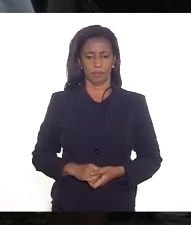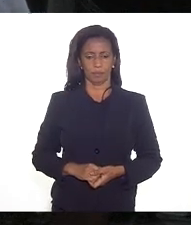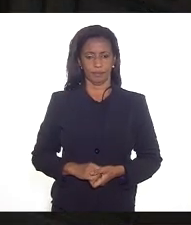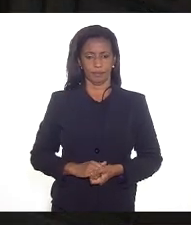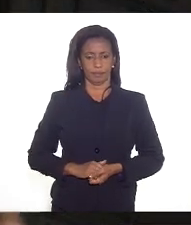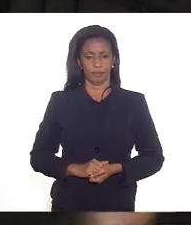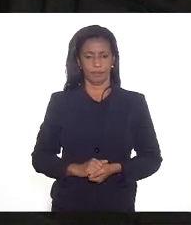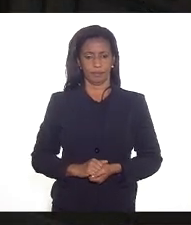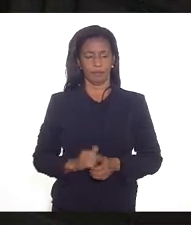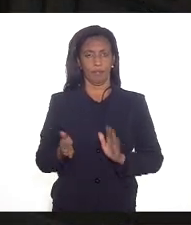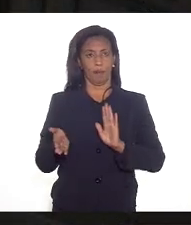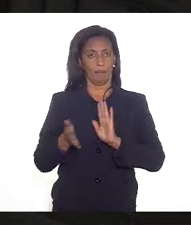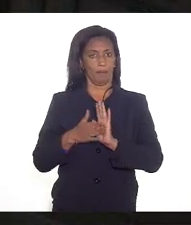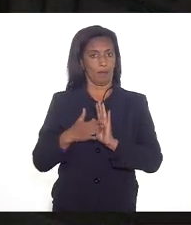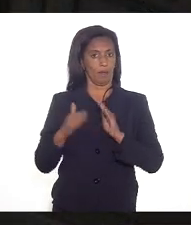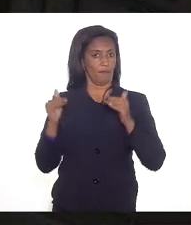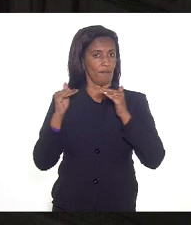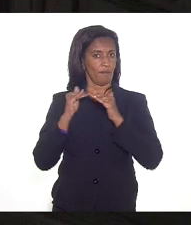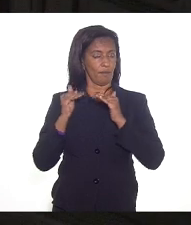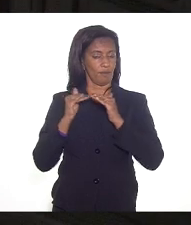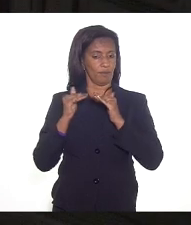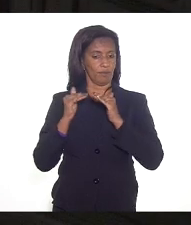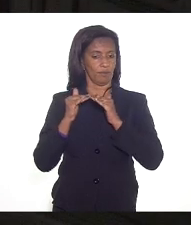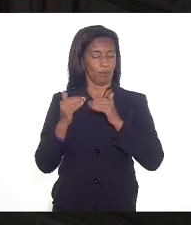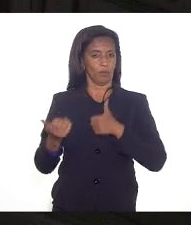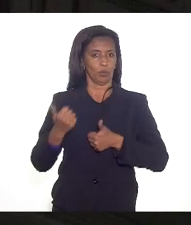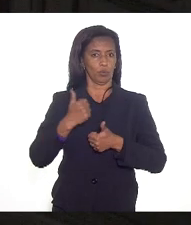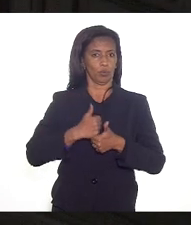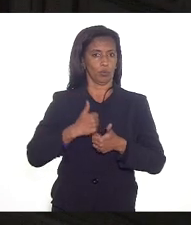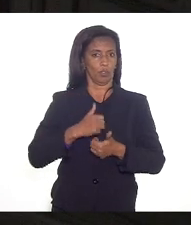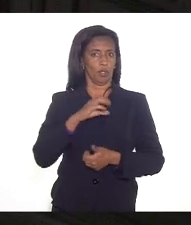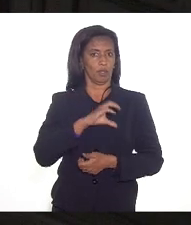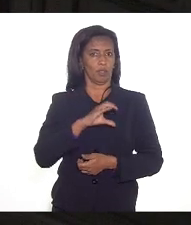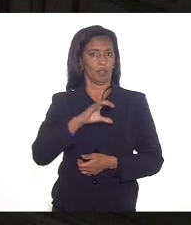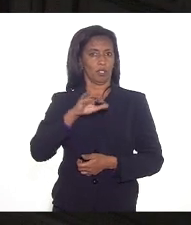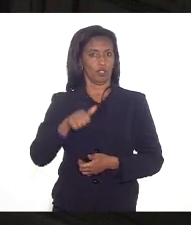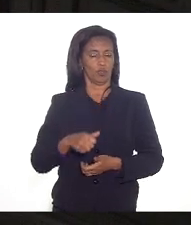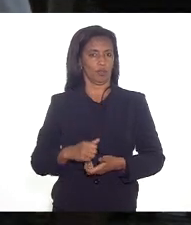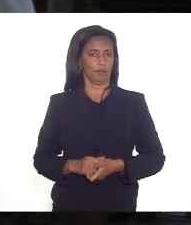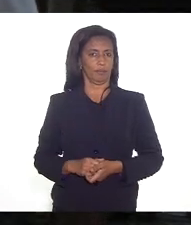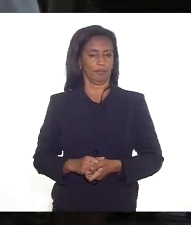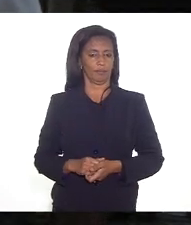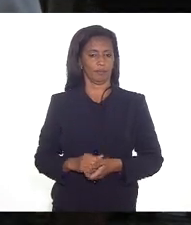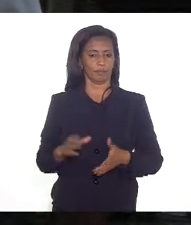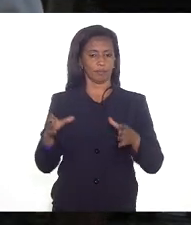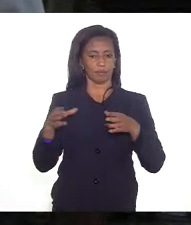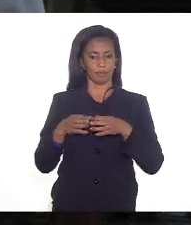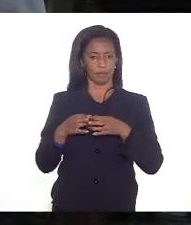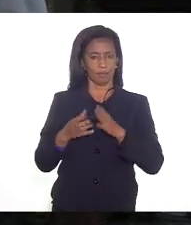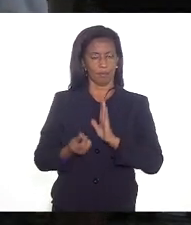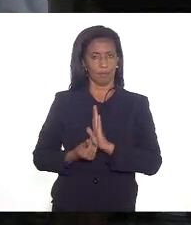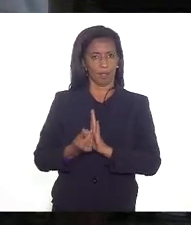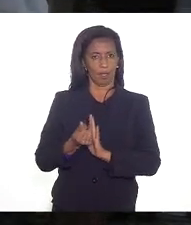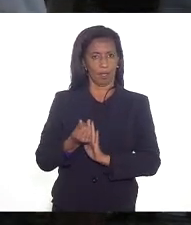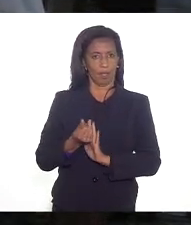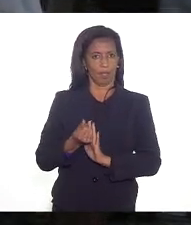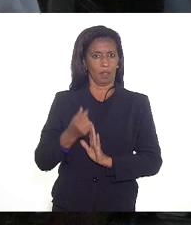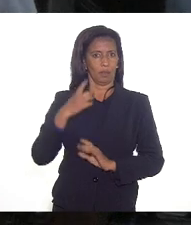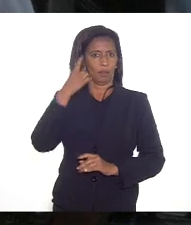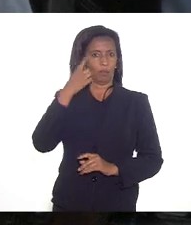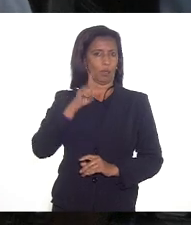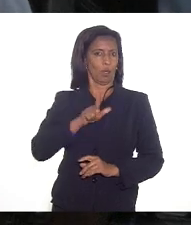o parecer favorável nos termos do substitutivo da ccj a votação Deputado Luiz Paulo